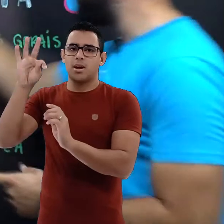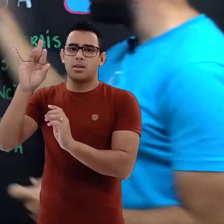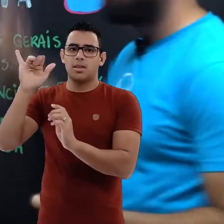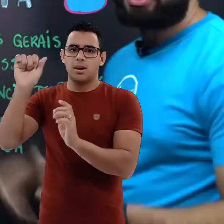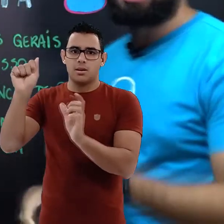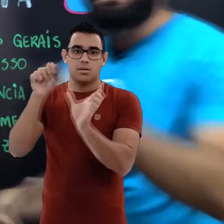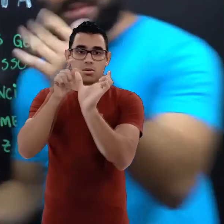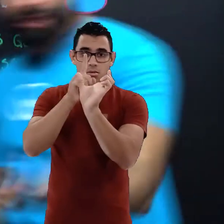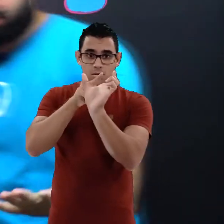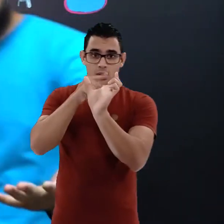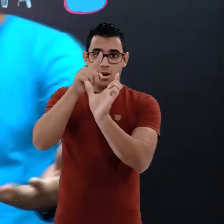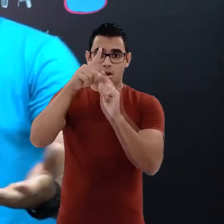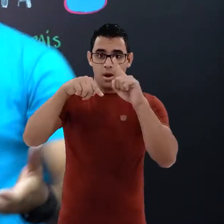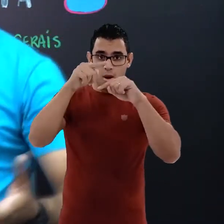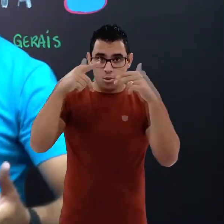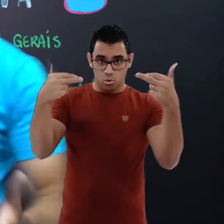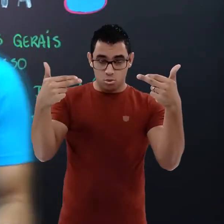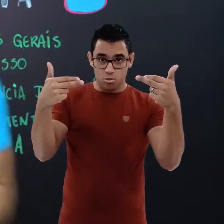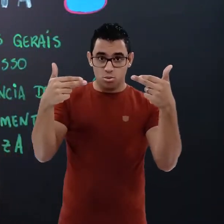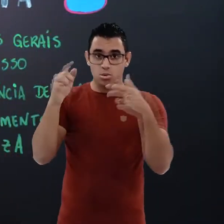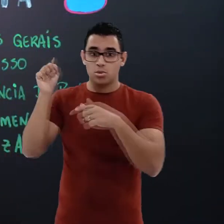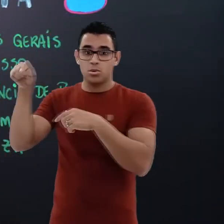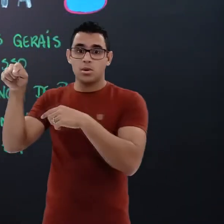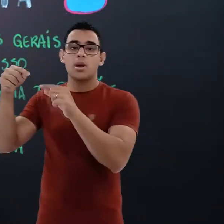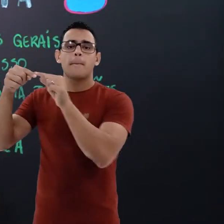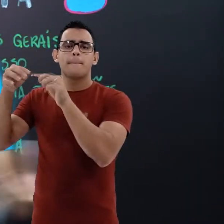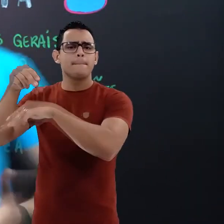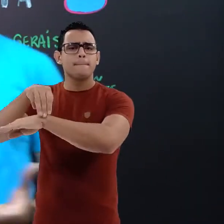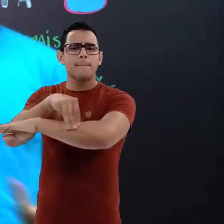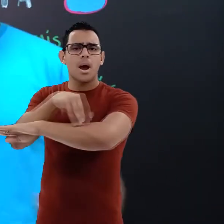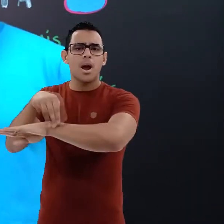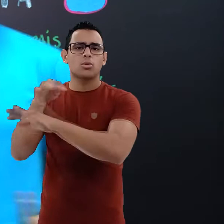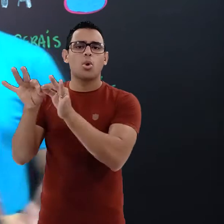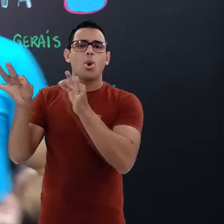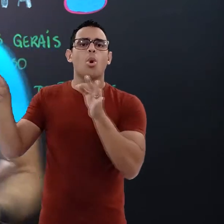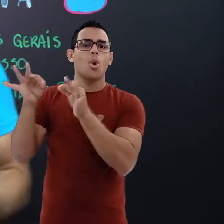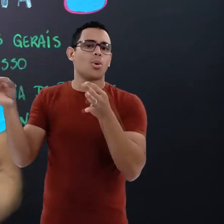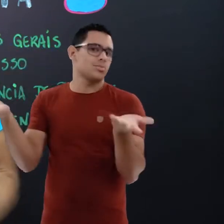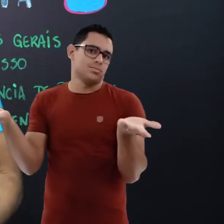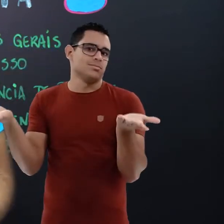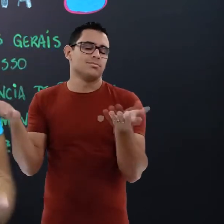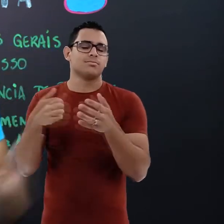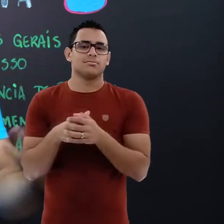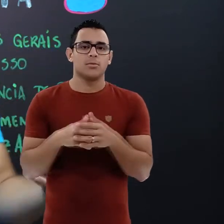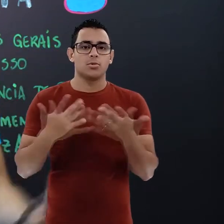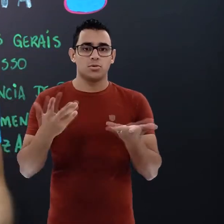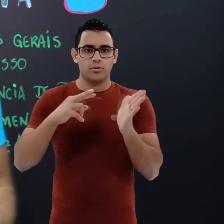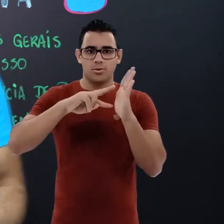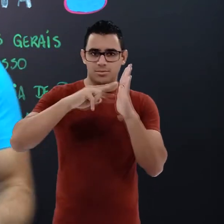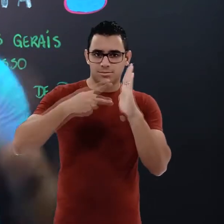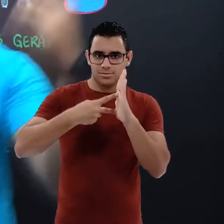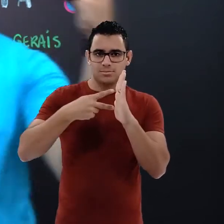E o metrian vem de metro mesmo, ou seja, de medida. Então, basicamente, se eu for traduzir esse nome pela